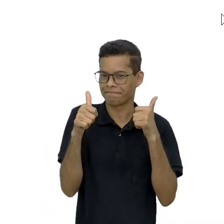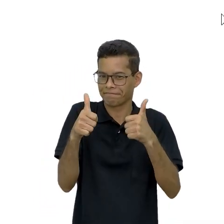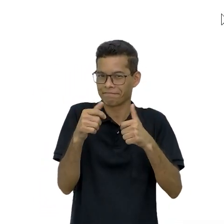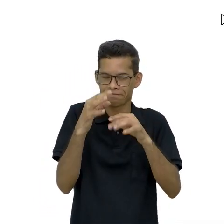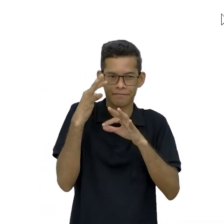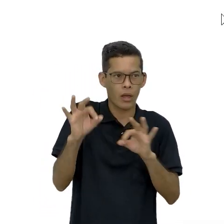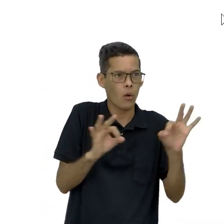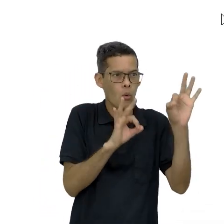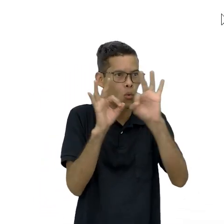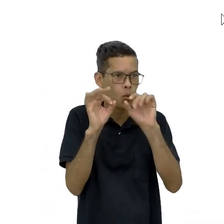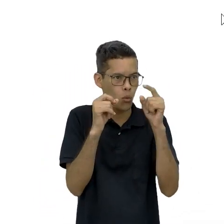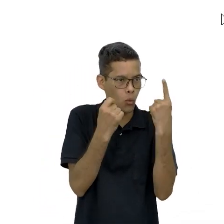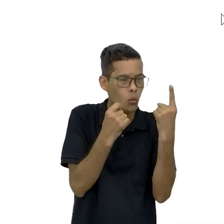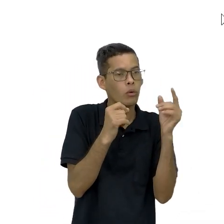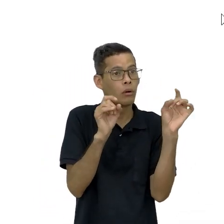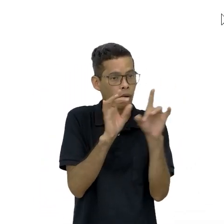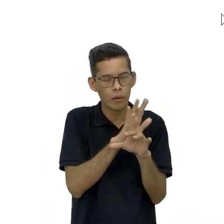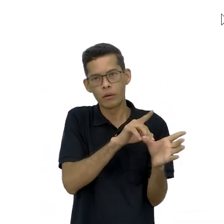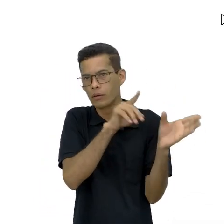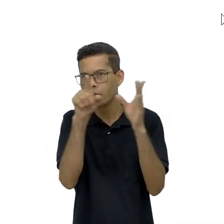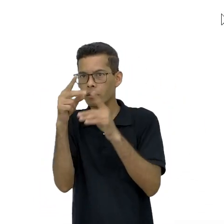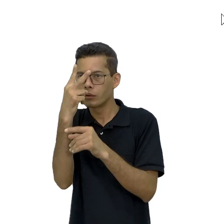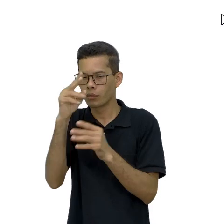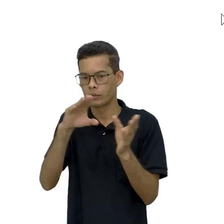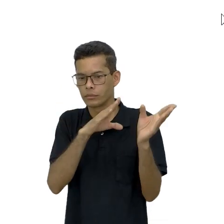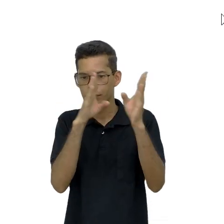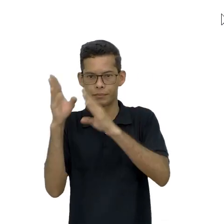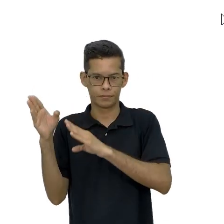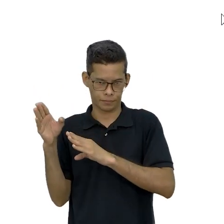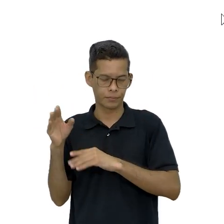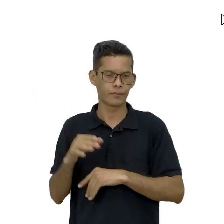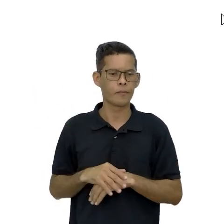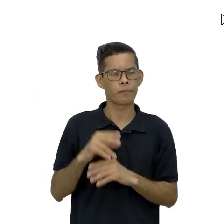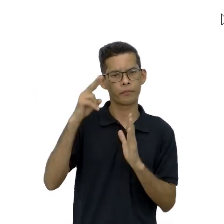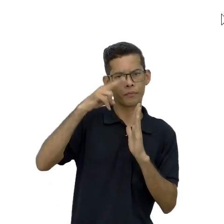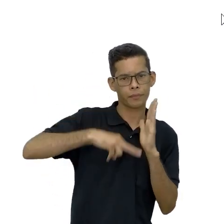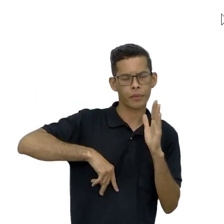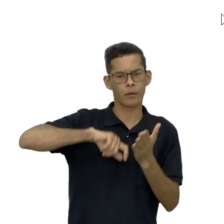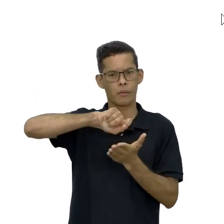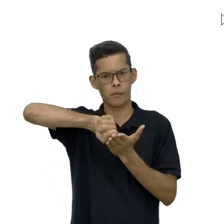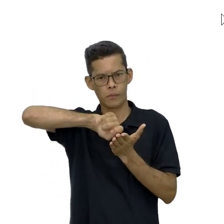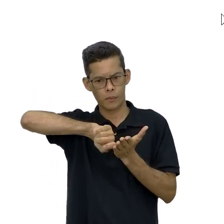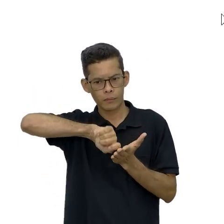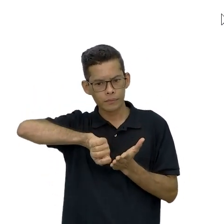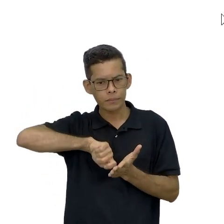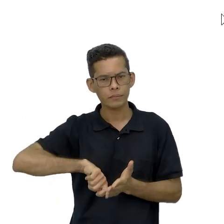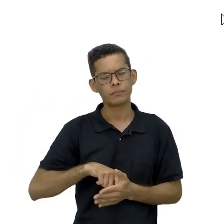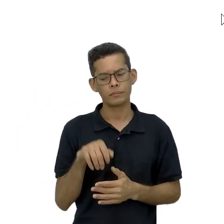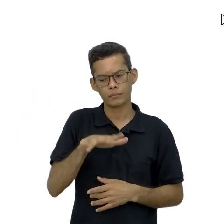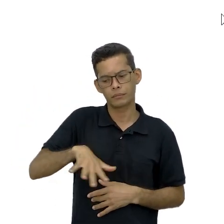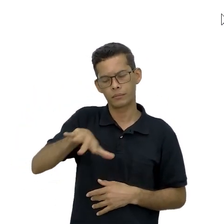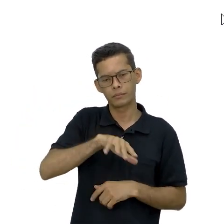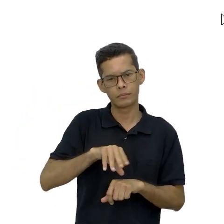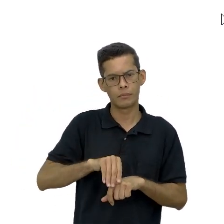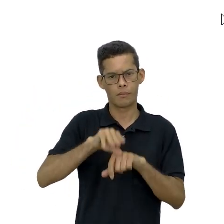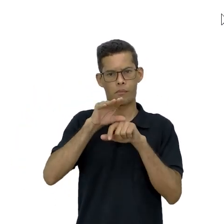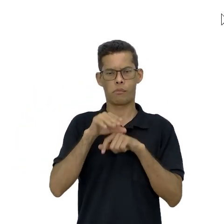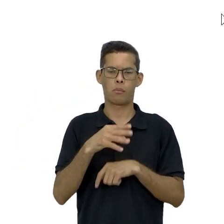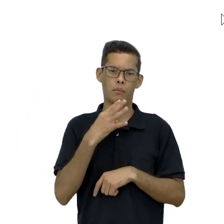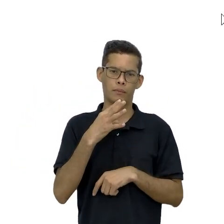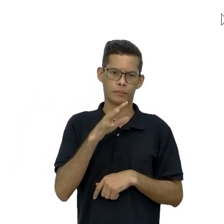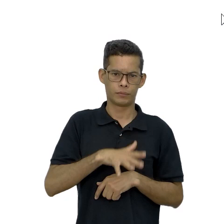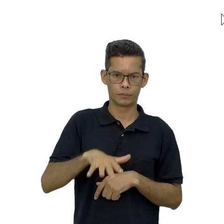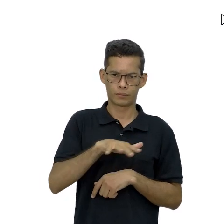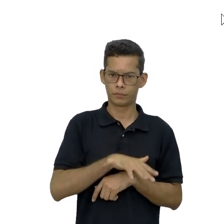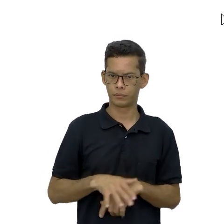né, a parte 2, no tocante ao tema leitura e escrita, compromisso das diferentes áreas do conhecimento. Nós iremos